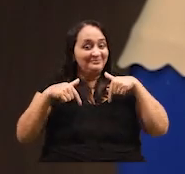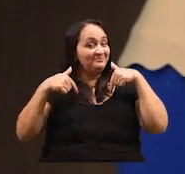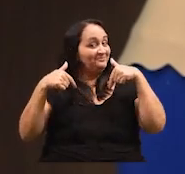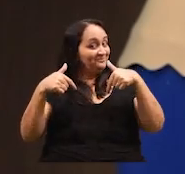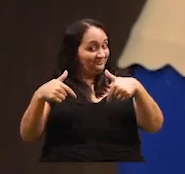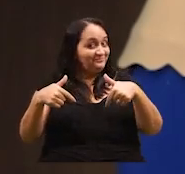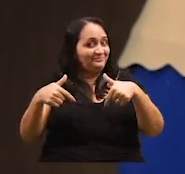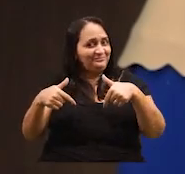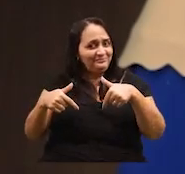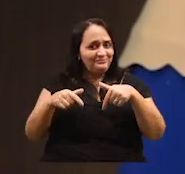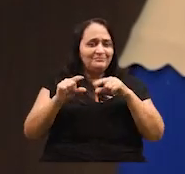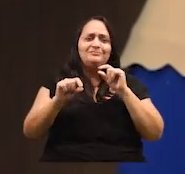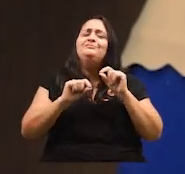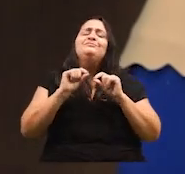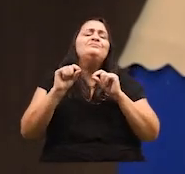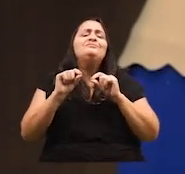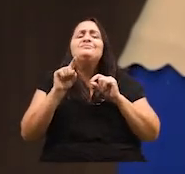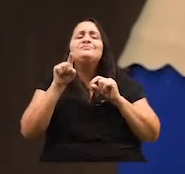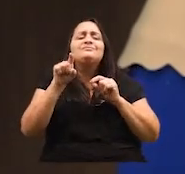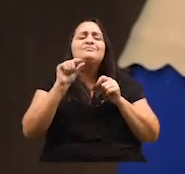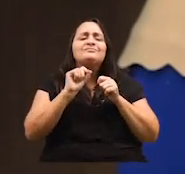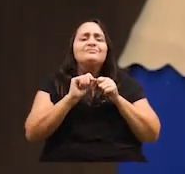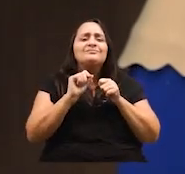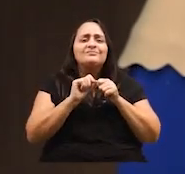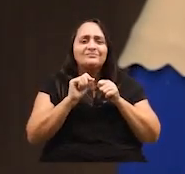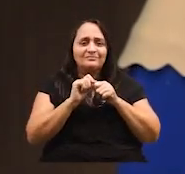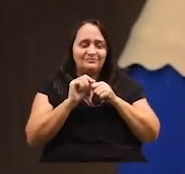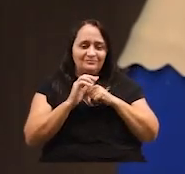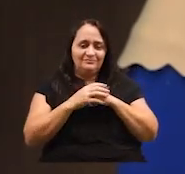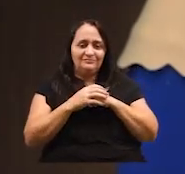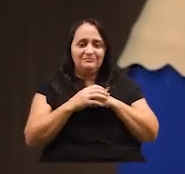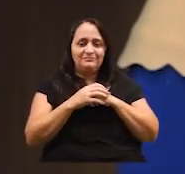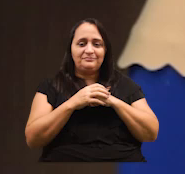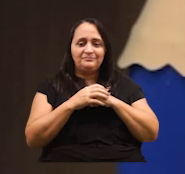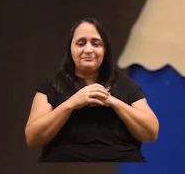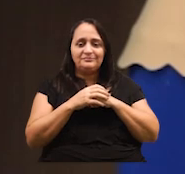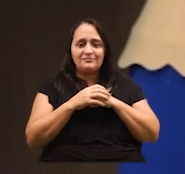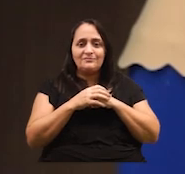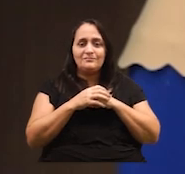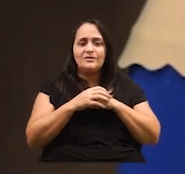está fazendo, né? Então, nesse caso, qual é a ação?